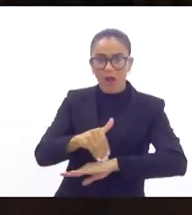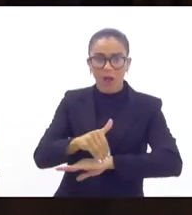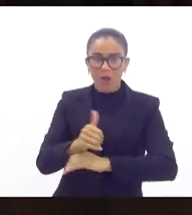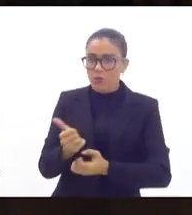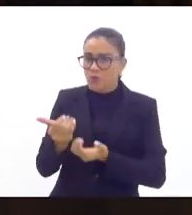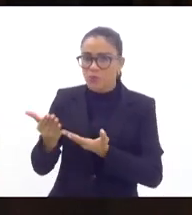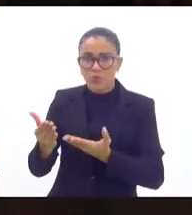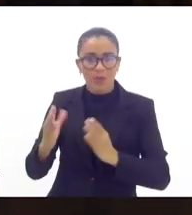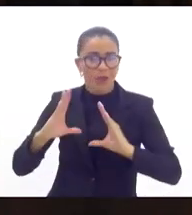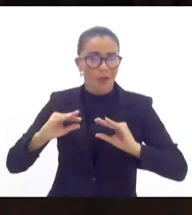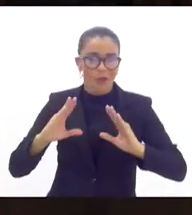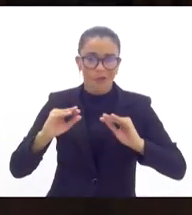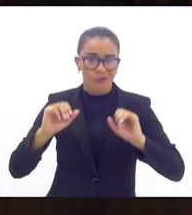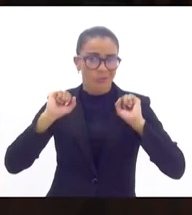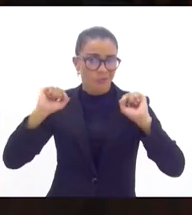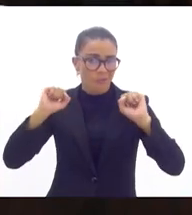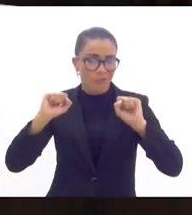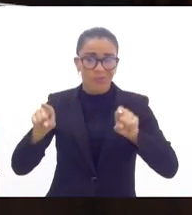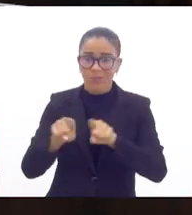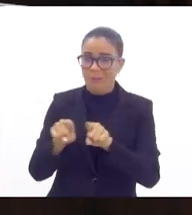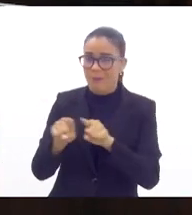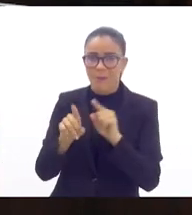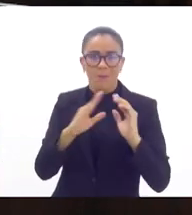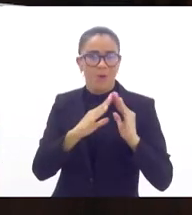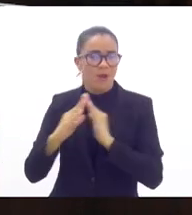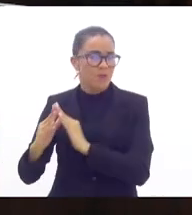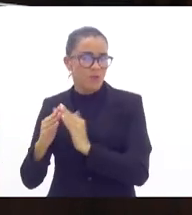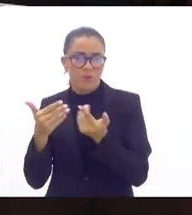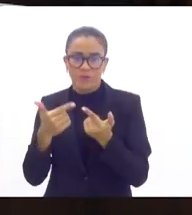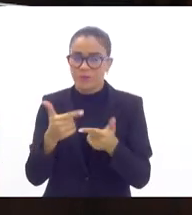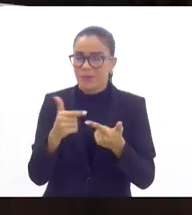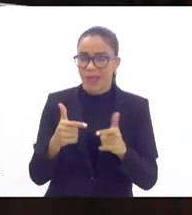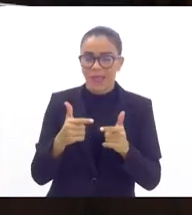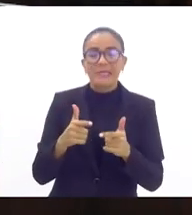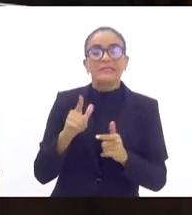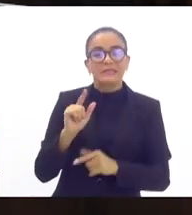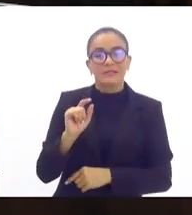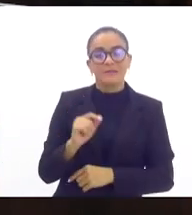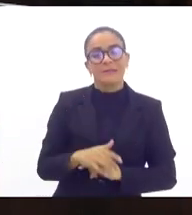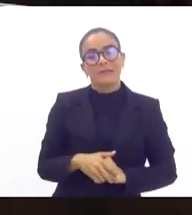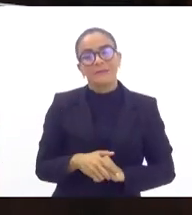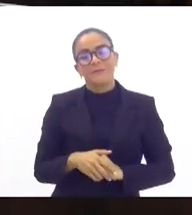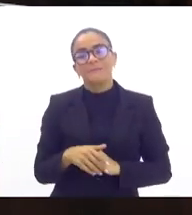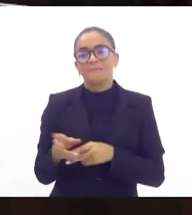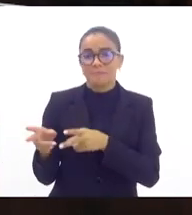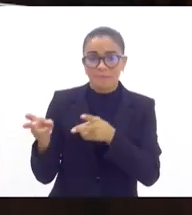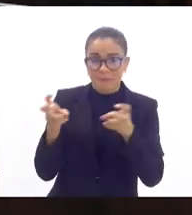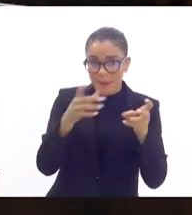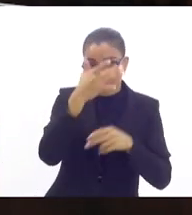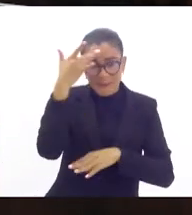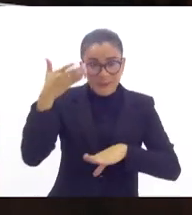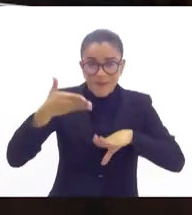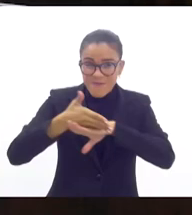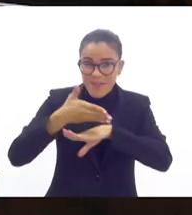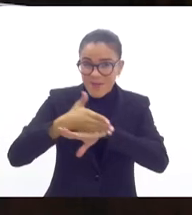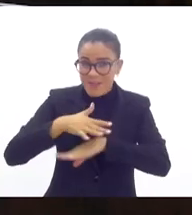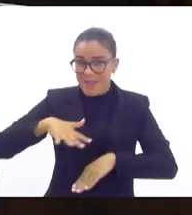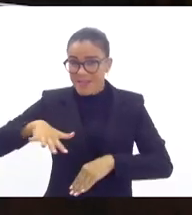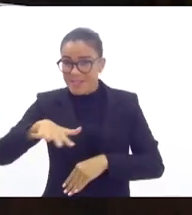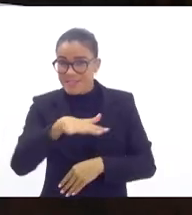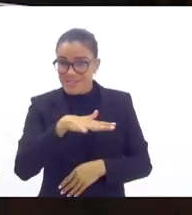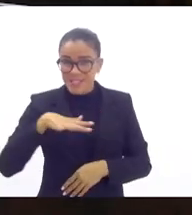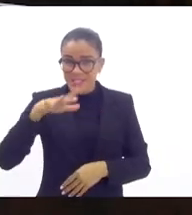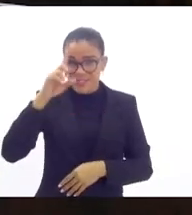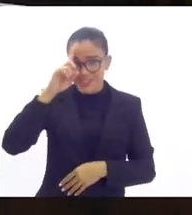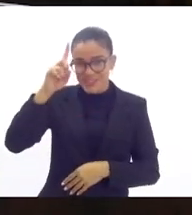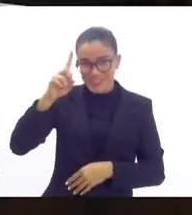conforto para torcedor também não dá para o morador a gente percebe ali se pode quem quem frequenta aquela região ali em